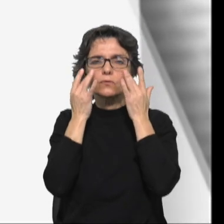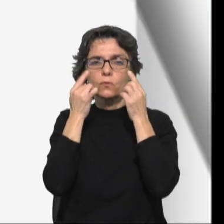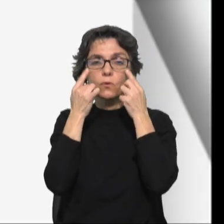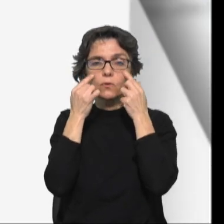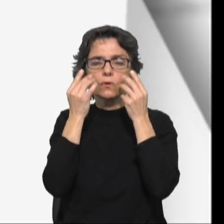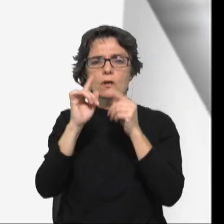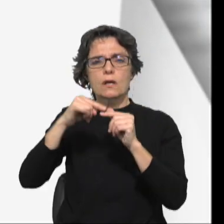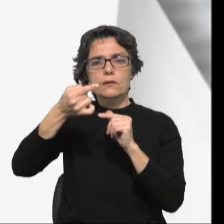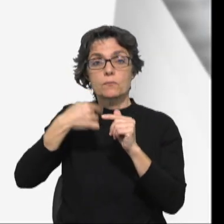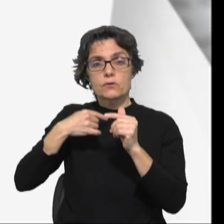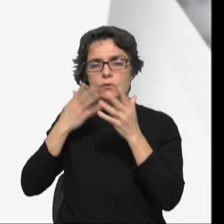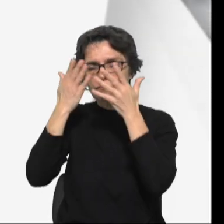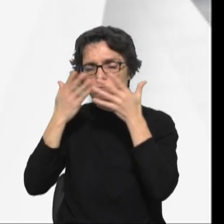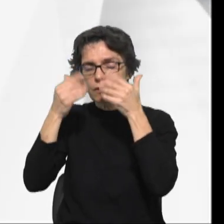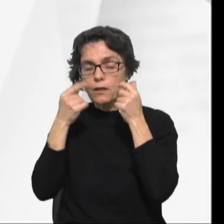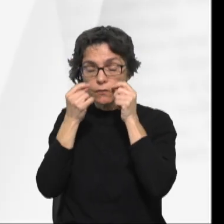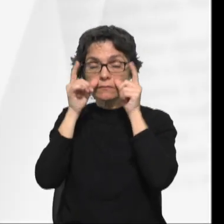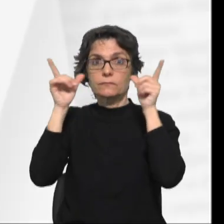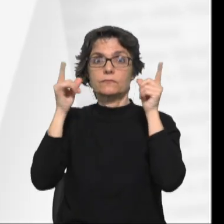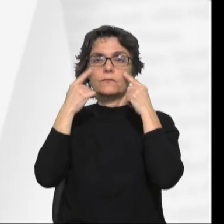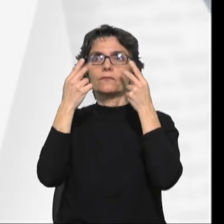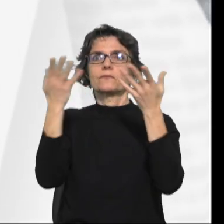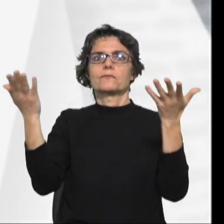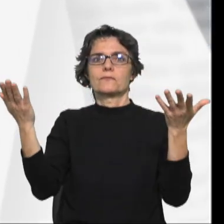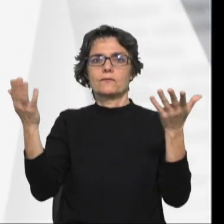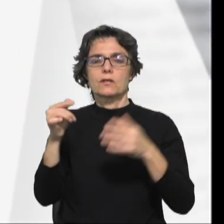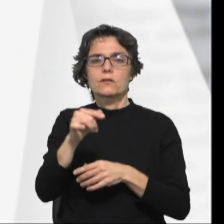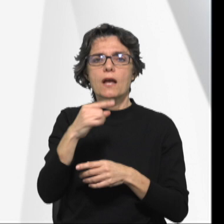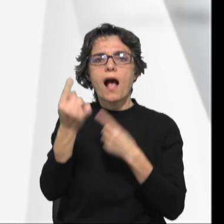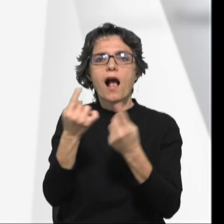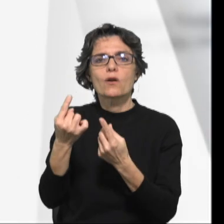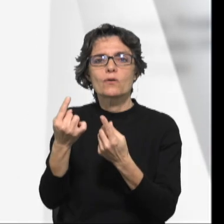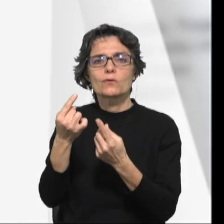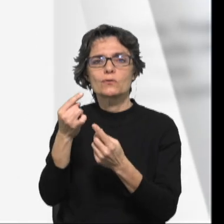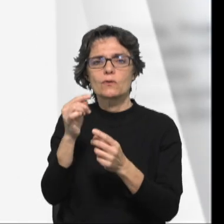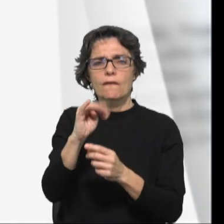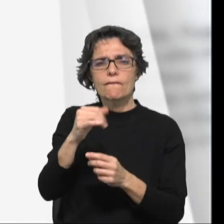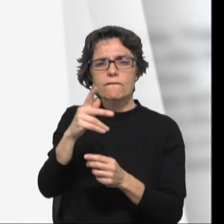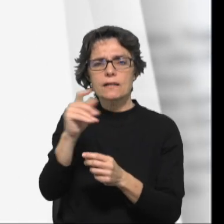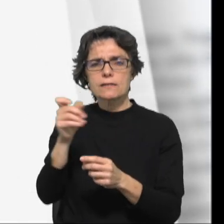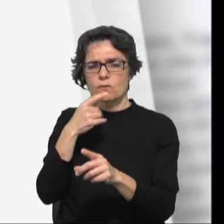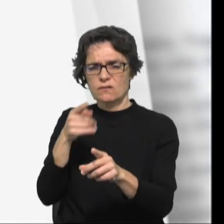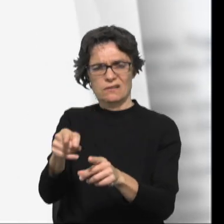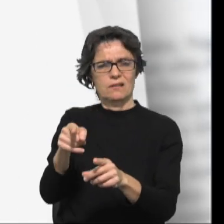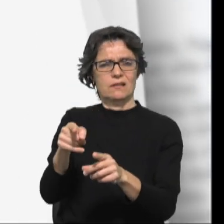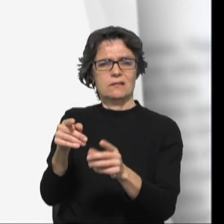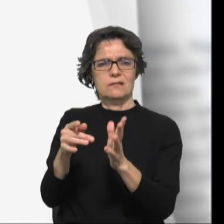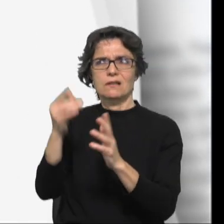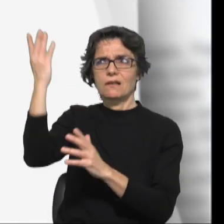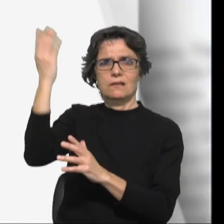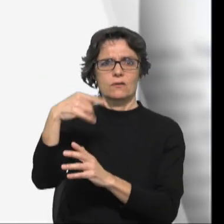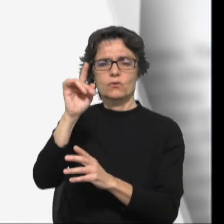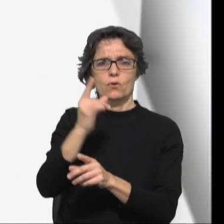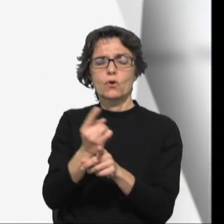depois fui lavar-me e agora vejo. Diziam alguns dos fariseus: esse homem não vem de Deus porque não guarda